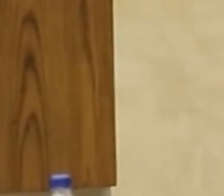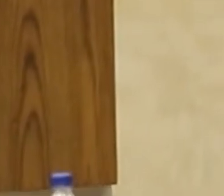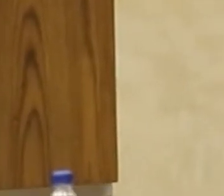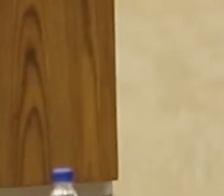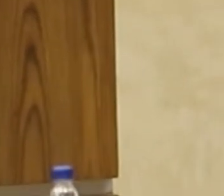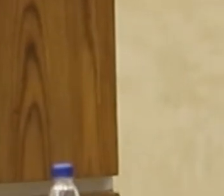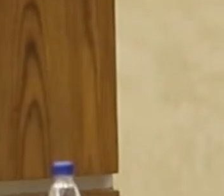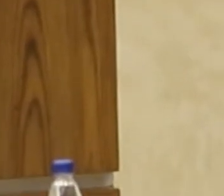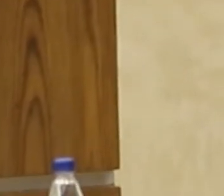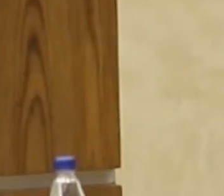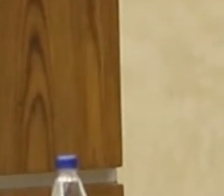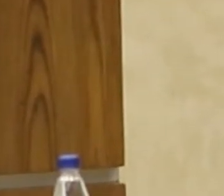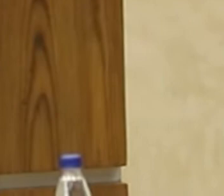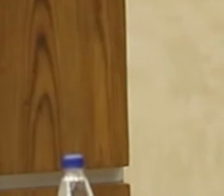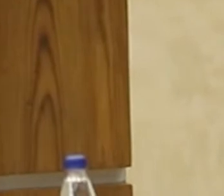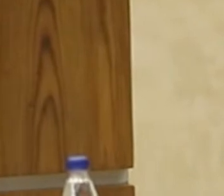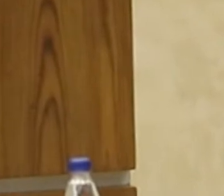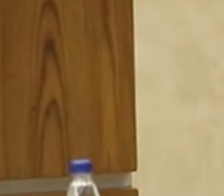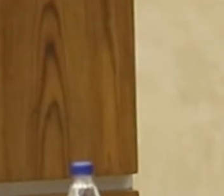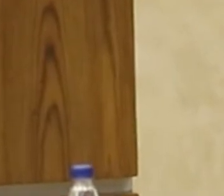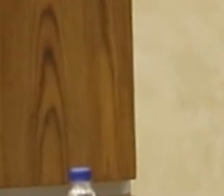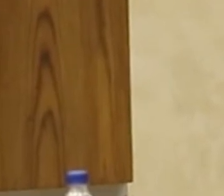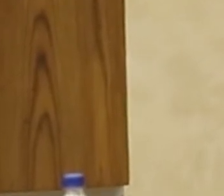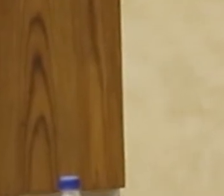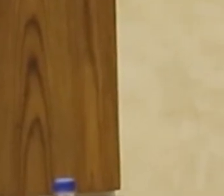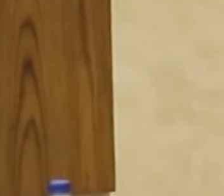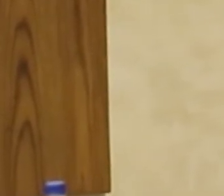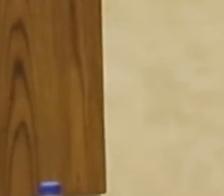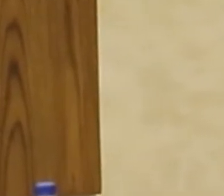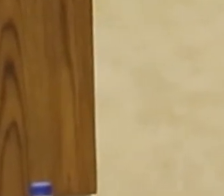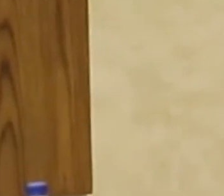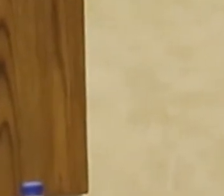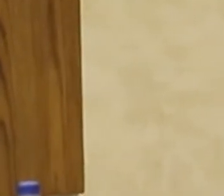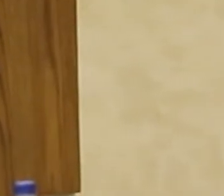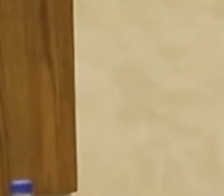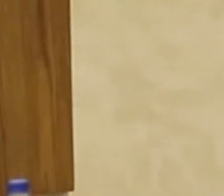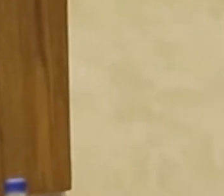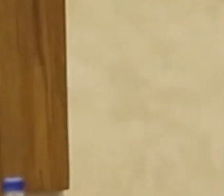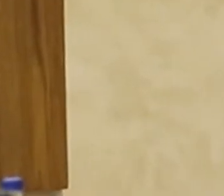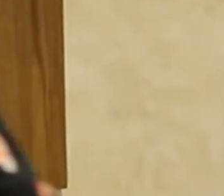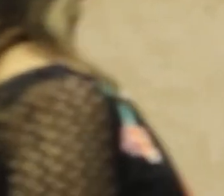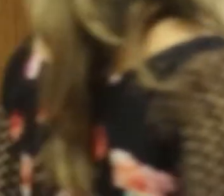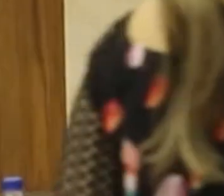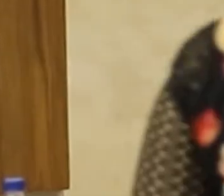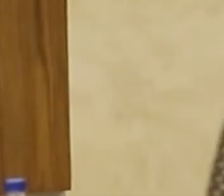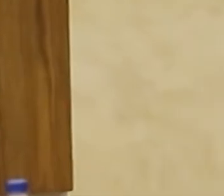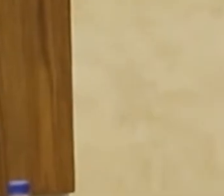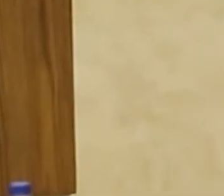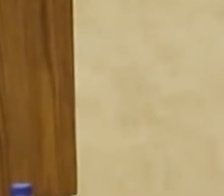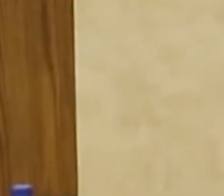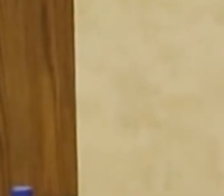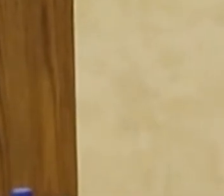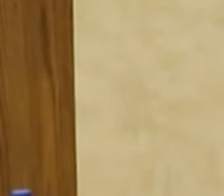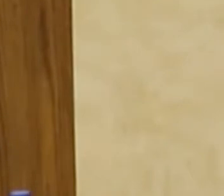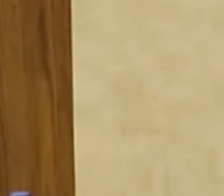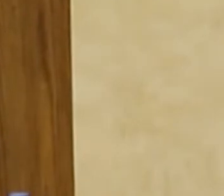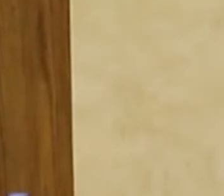cidade. Tanto é que hoje votaremos um projeto que foi